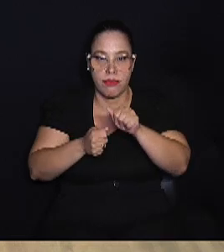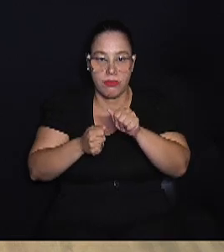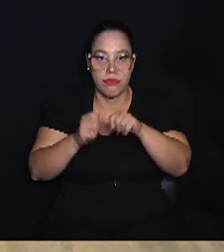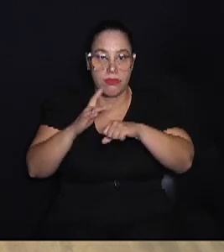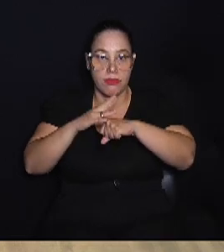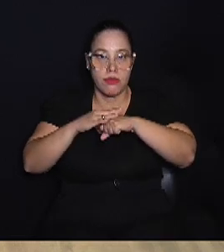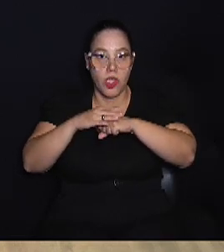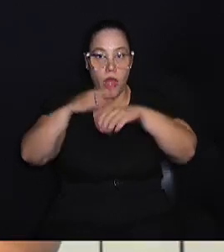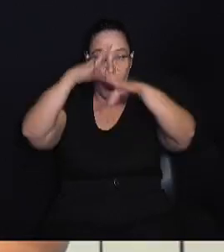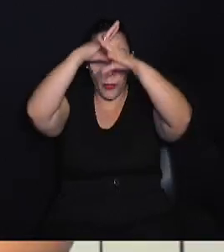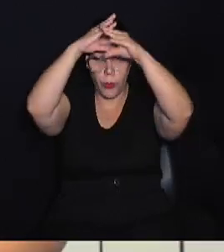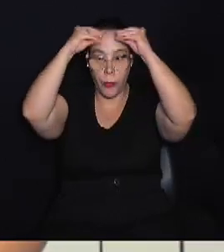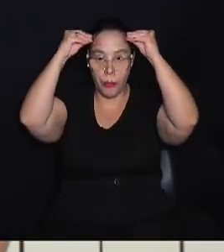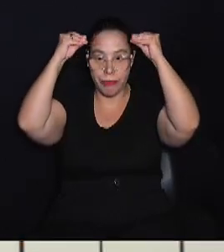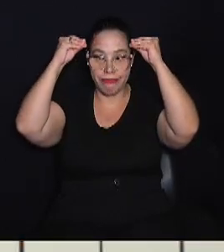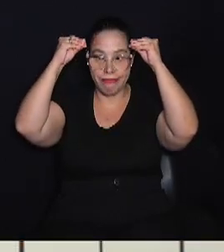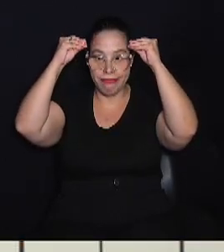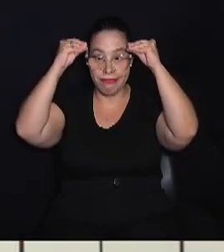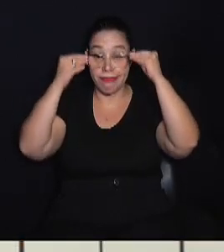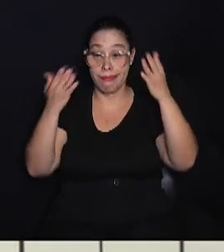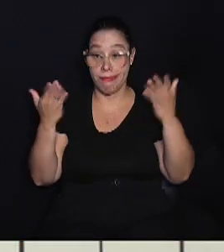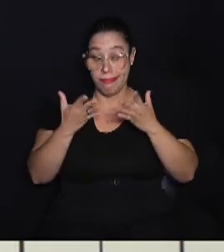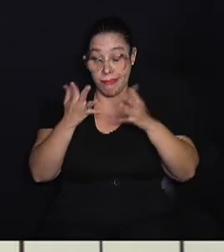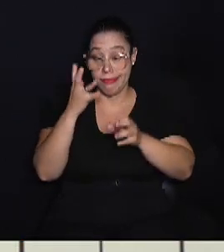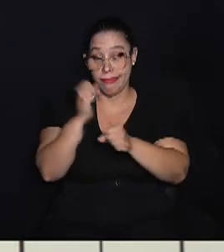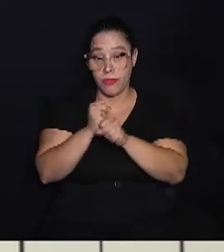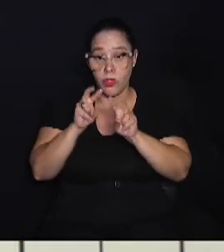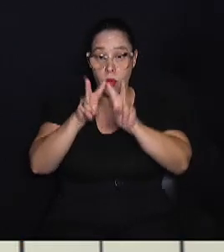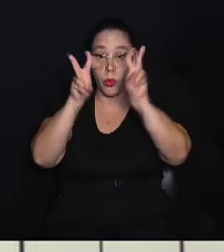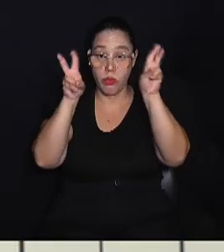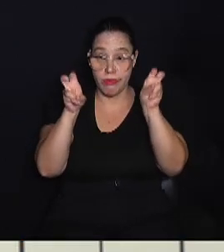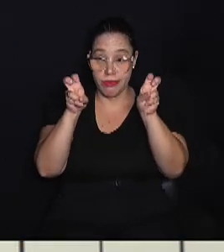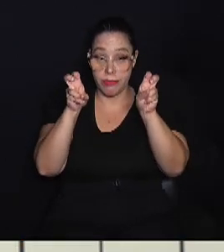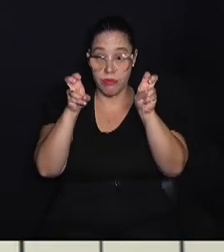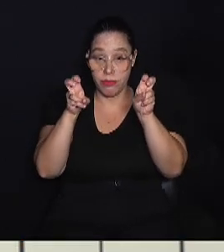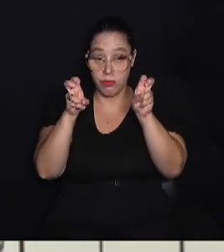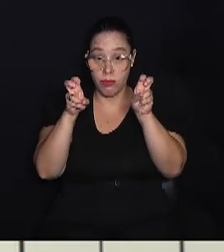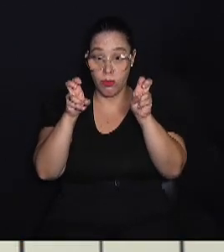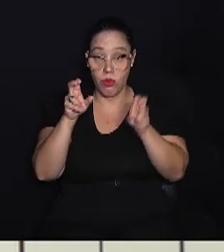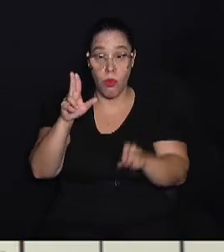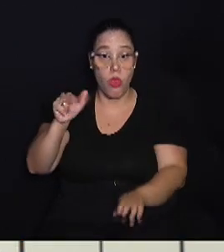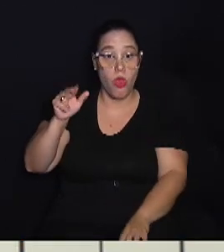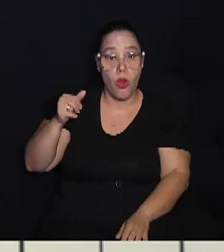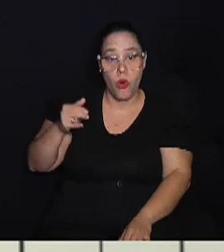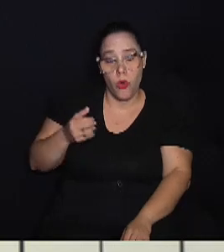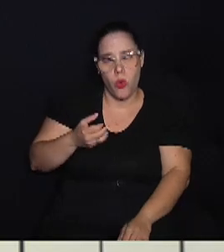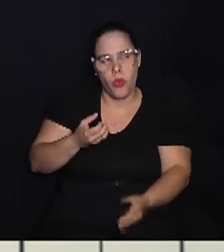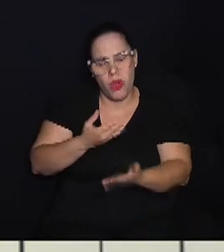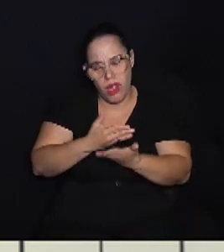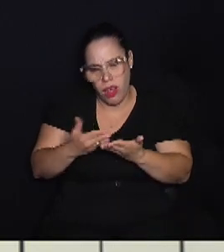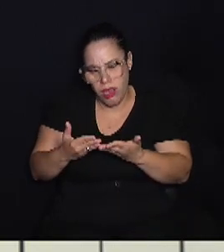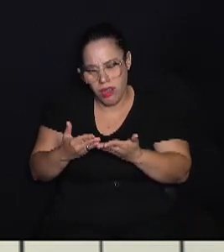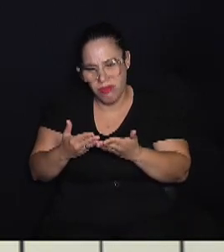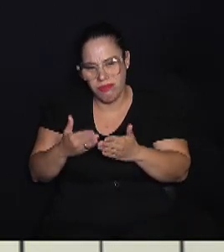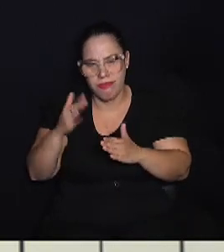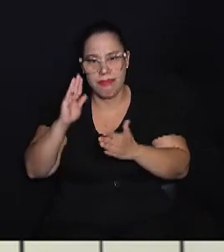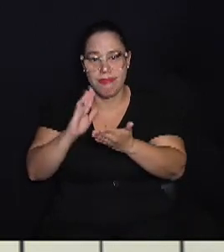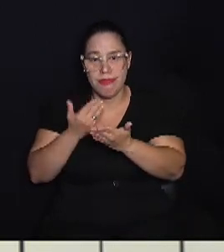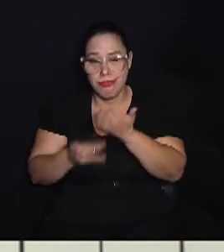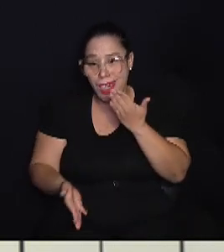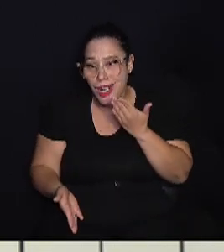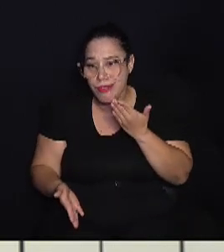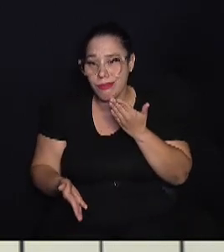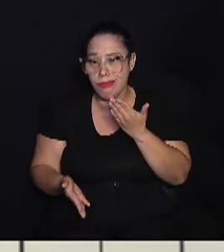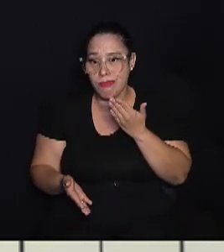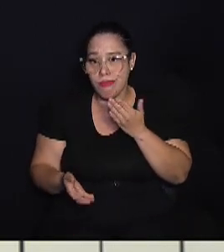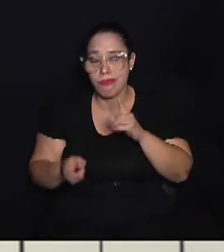de Alzheimer. Neste ano, o tema da campanha é Nunca é cedo demais, nunca é tarde demais, que tem